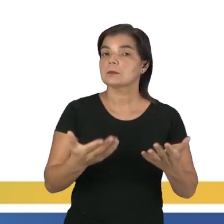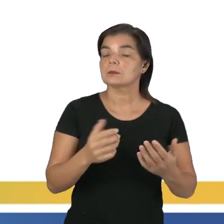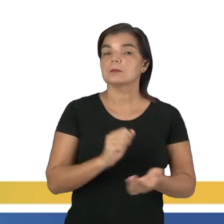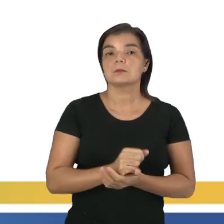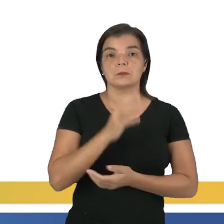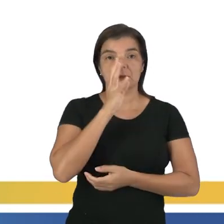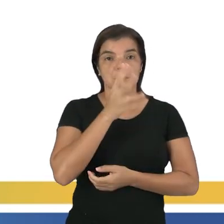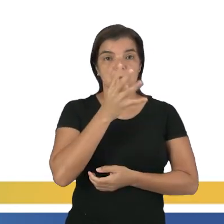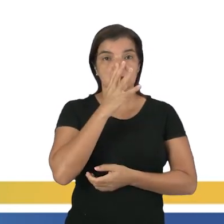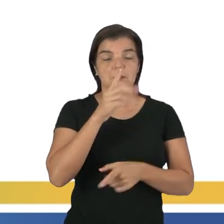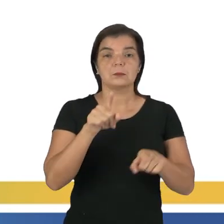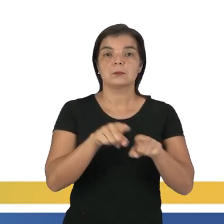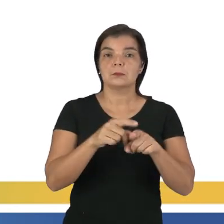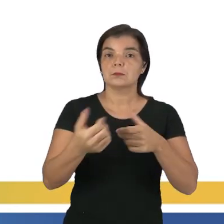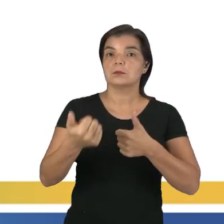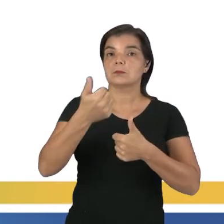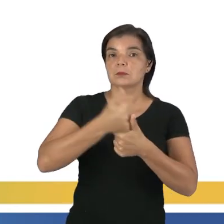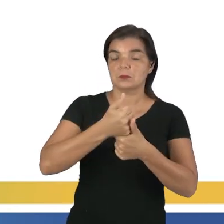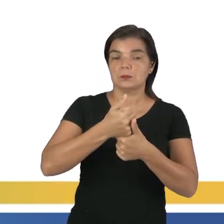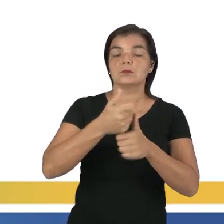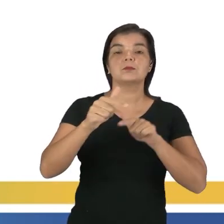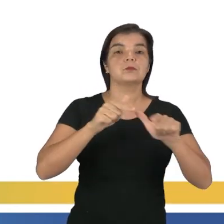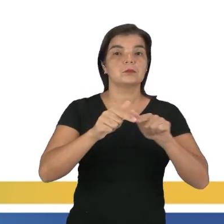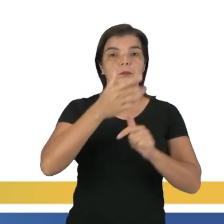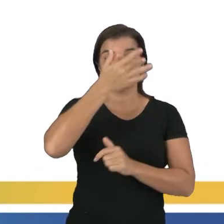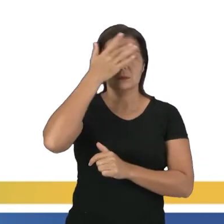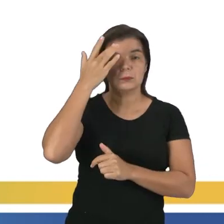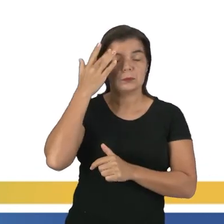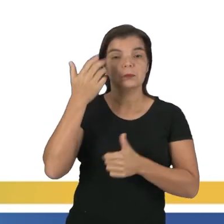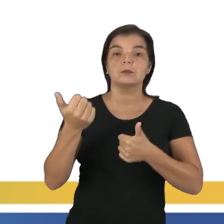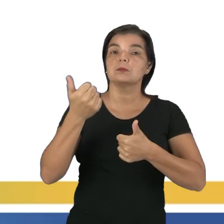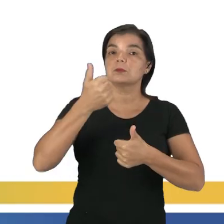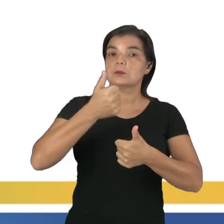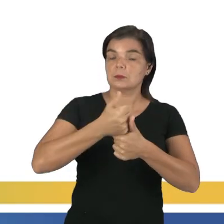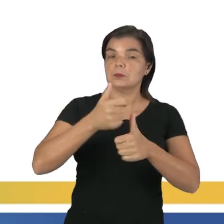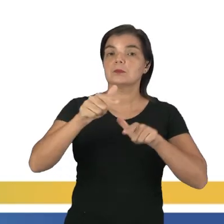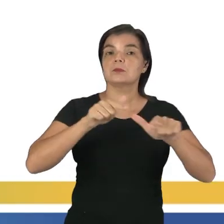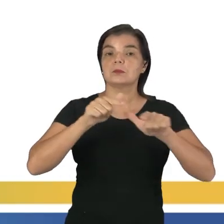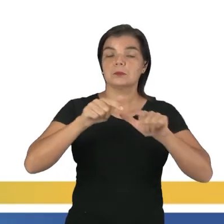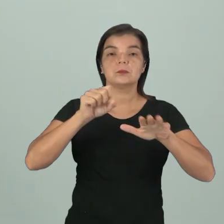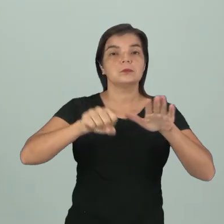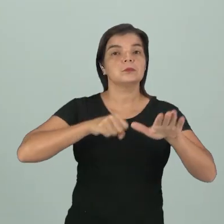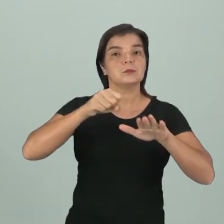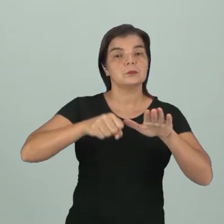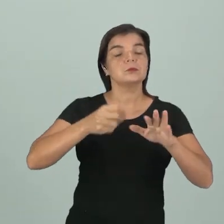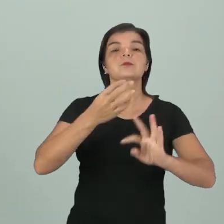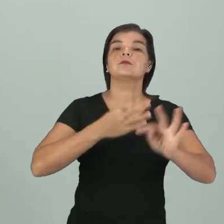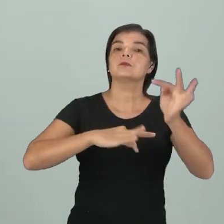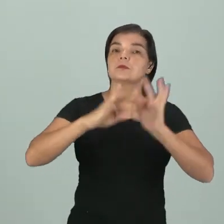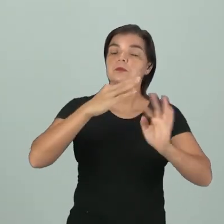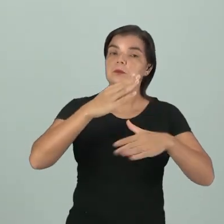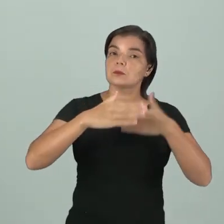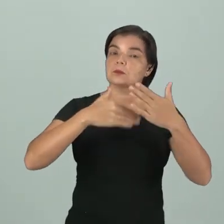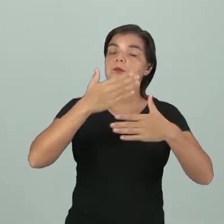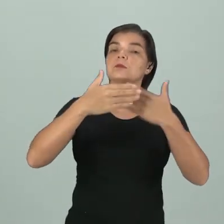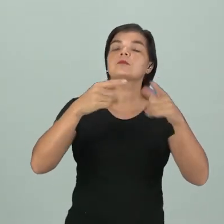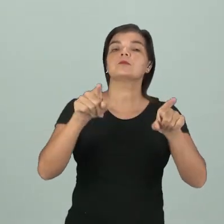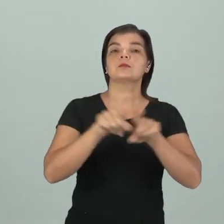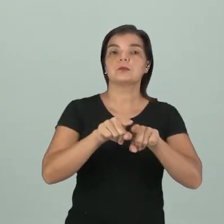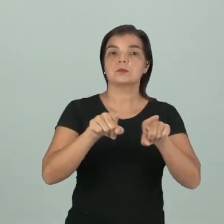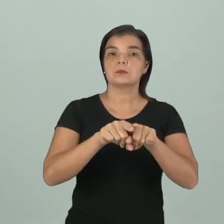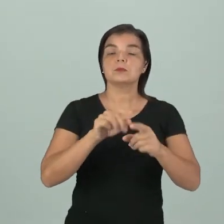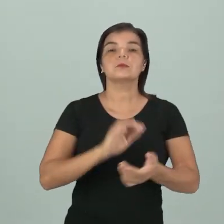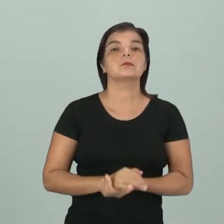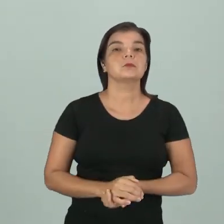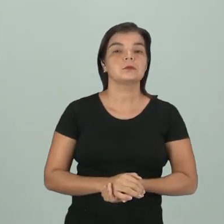essa crítica à substituição do trabalho humano pelo trabalho das máquinas, já que com a tecnologia, esses avanços do trabalho